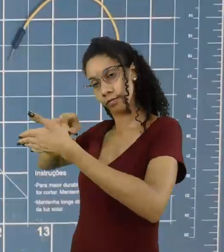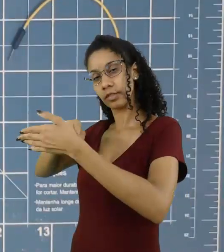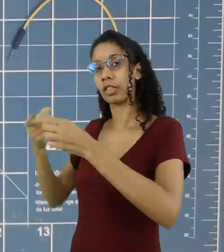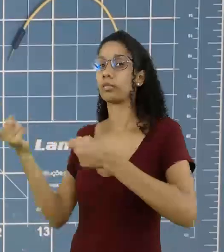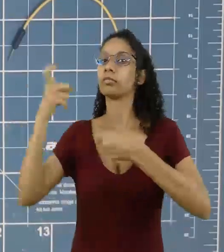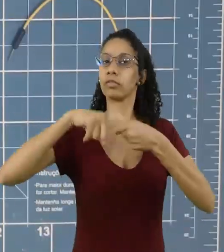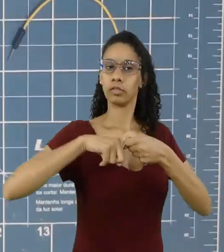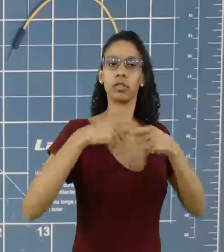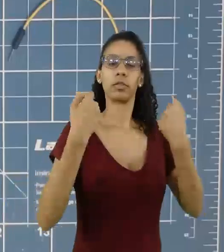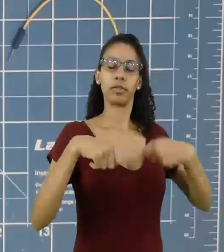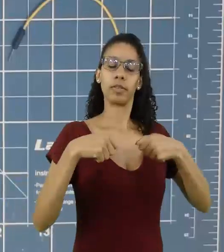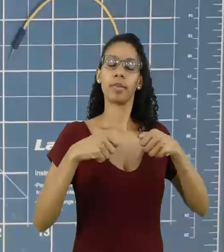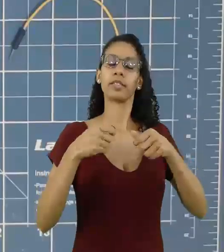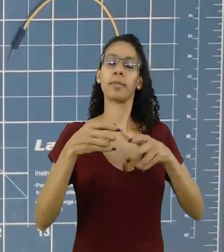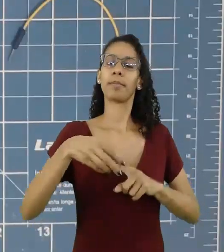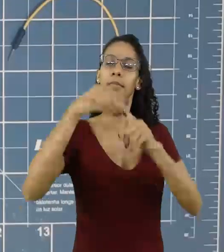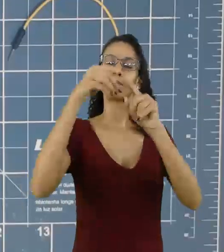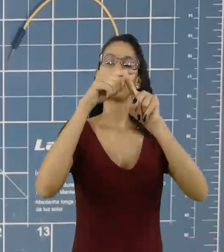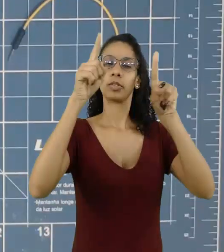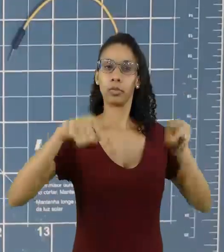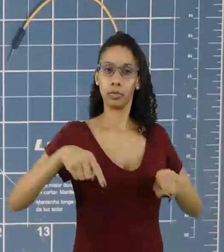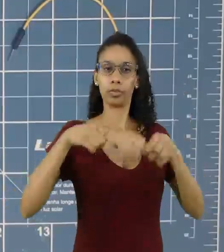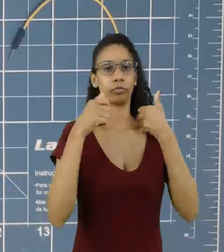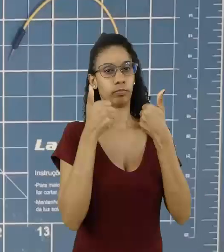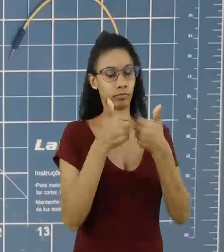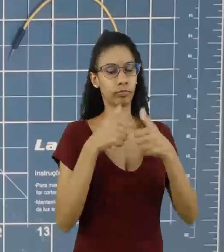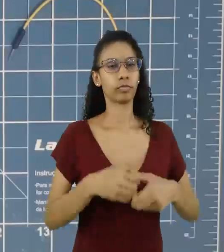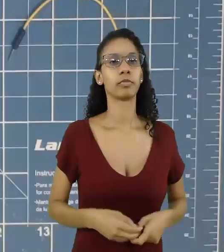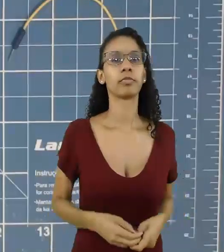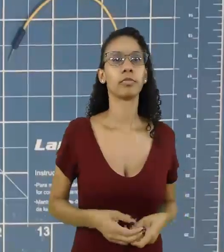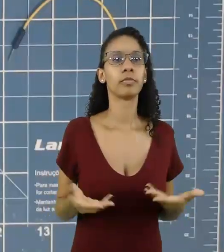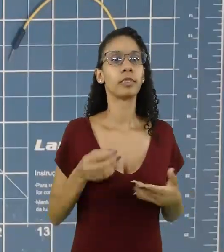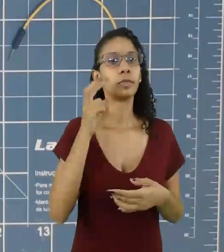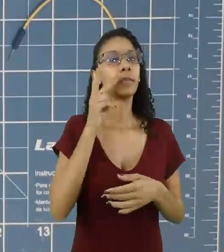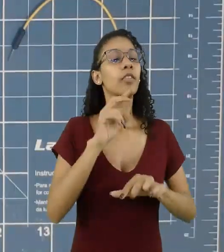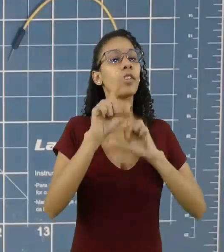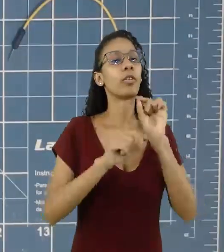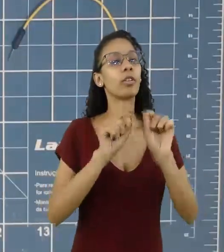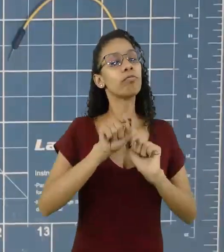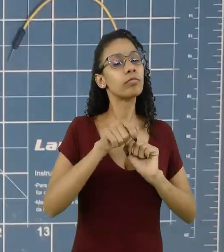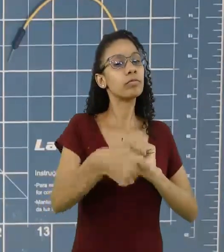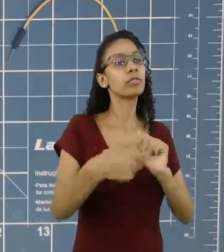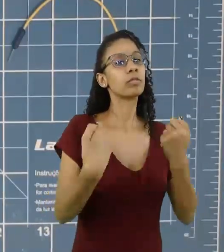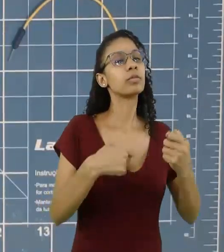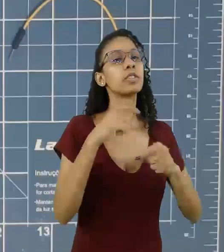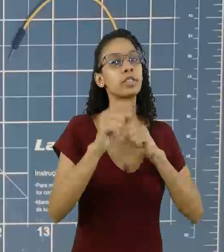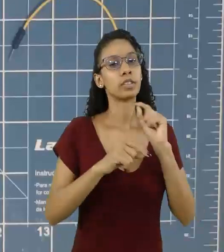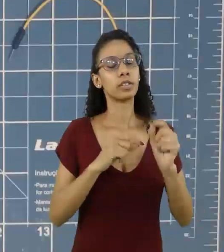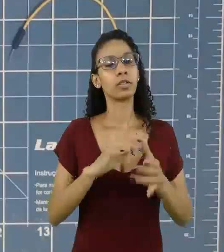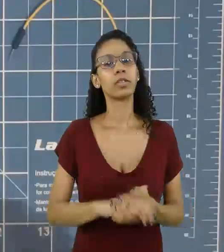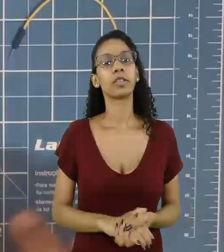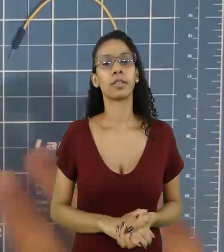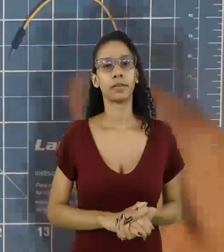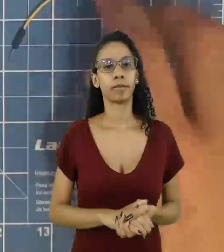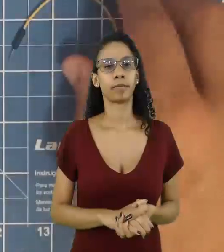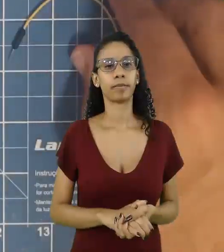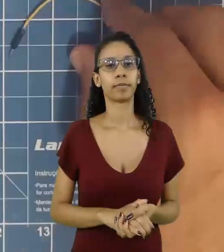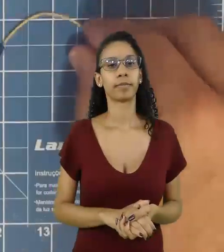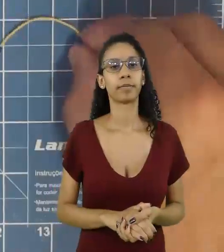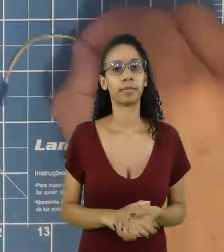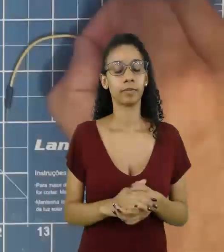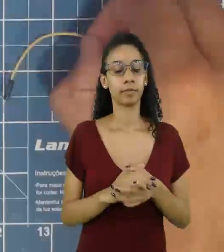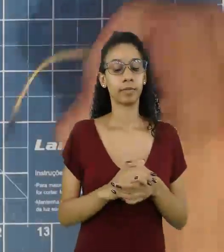muito desse conhecimento, principalmente no projeto, tá? Então vamos lá. Para ler o nosso sinal, eu tenho que pegar aqui o